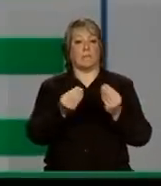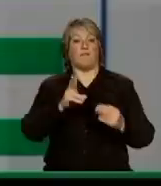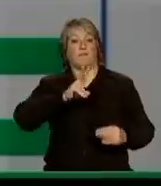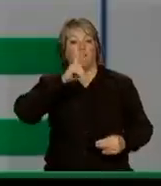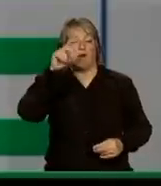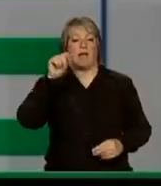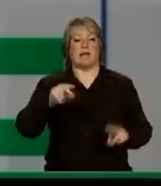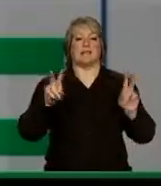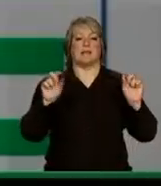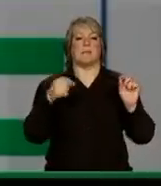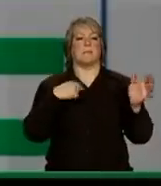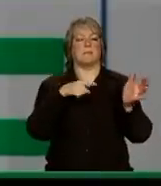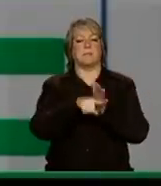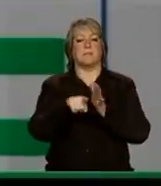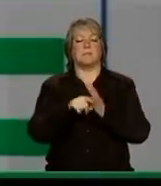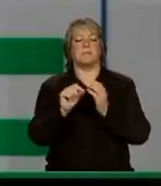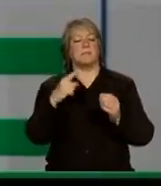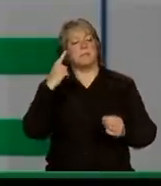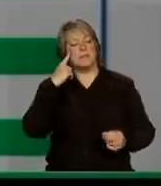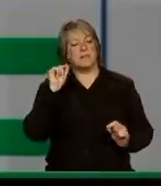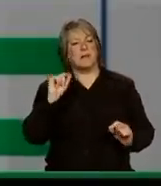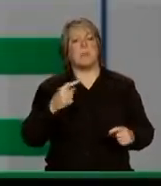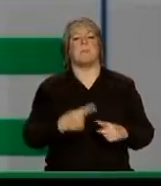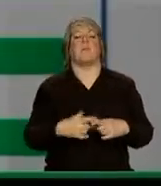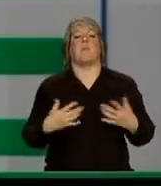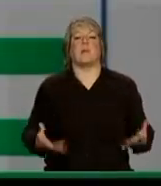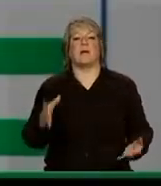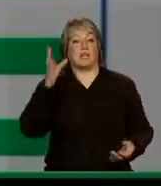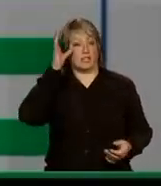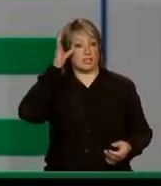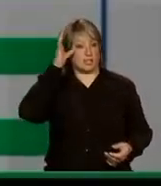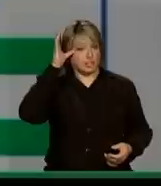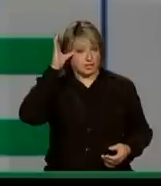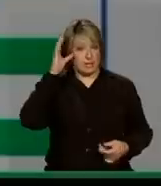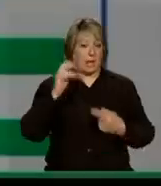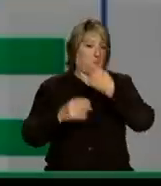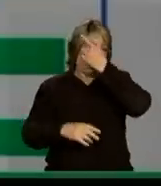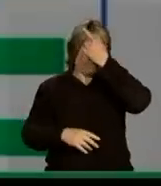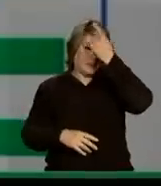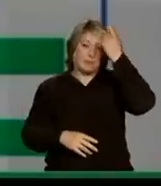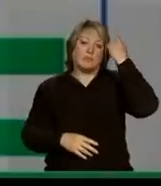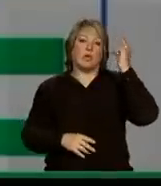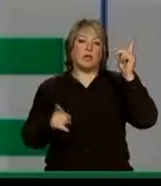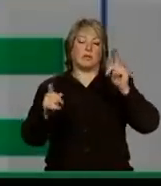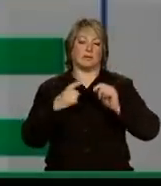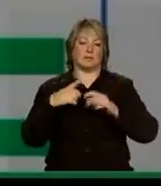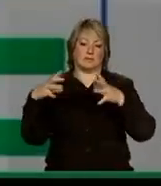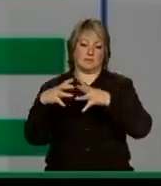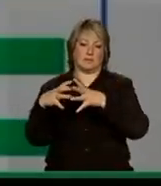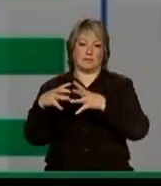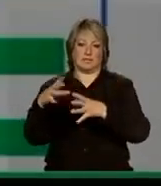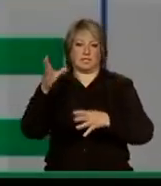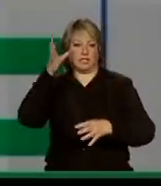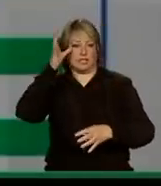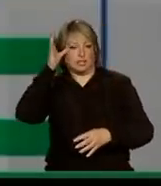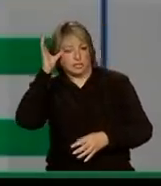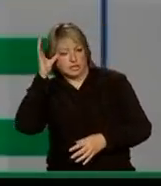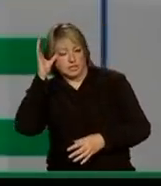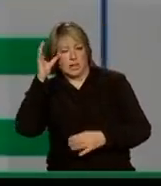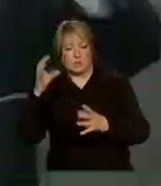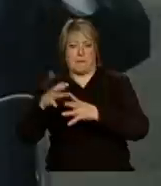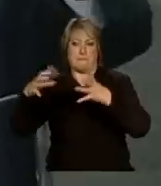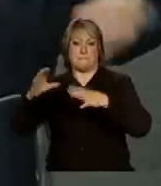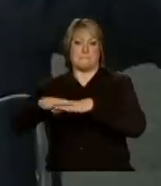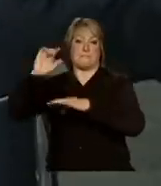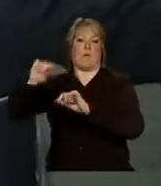tema perguntando há muitos anos porque que uma China cresce mais do que o Brasil tá certo né eu faço